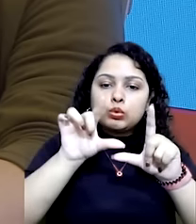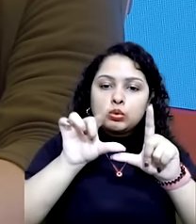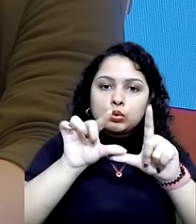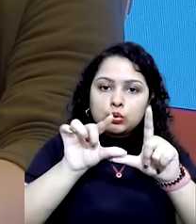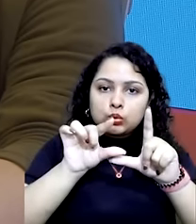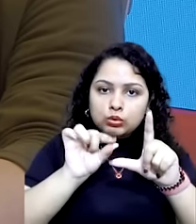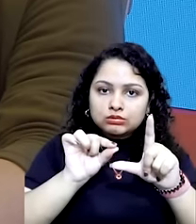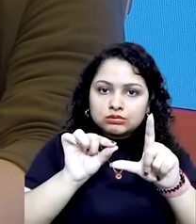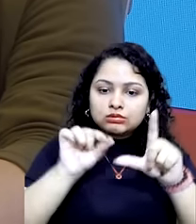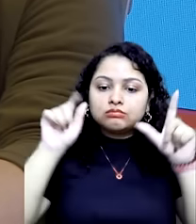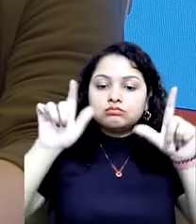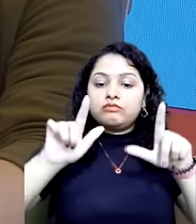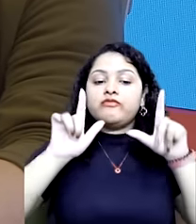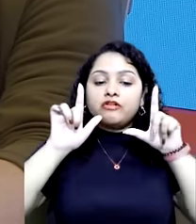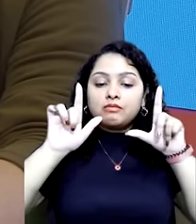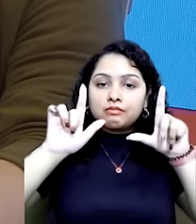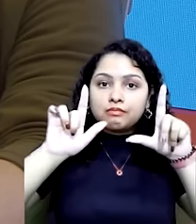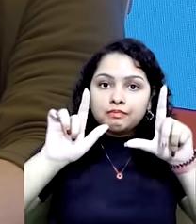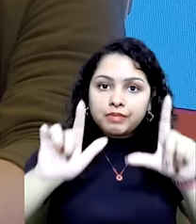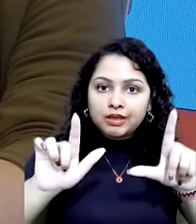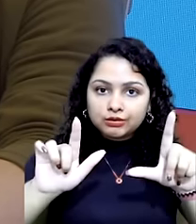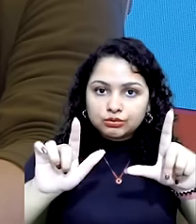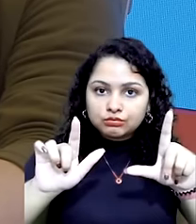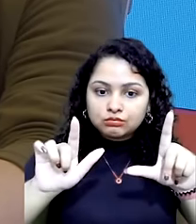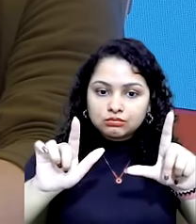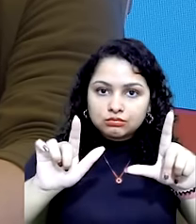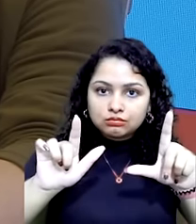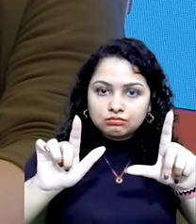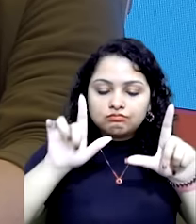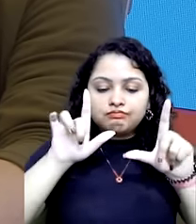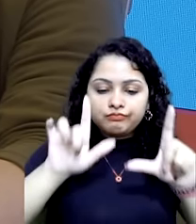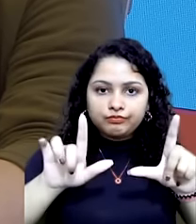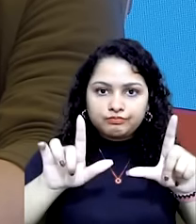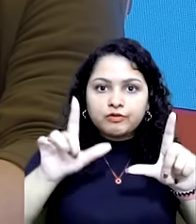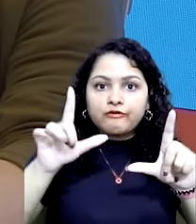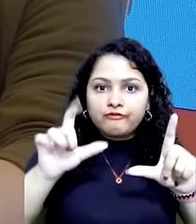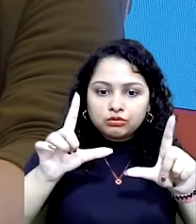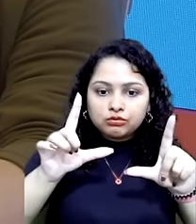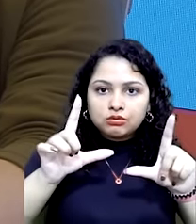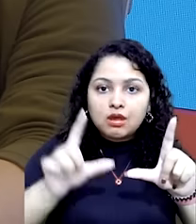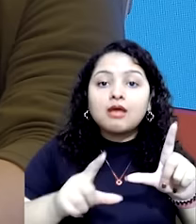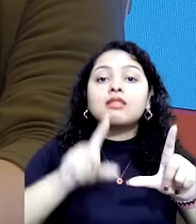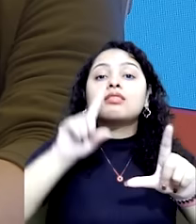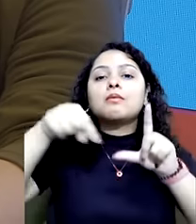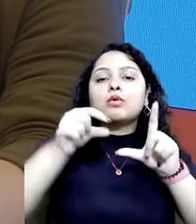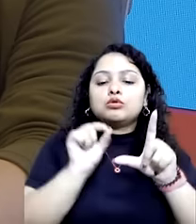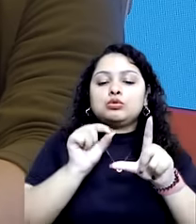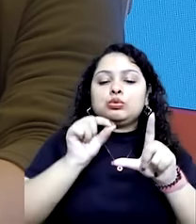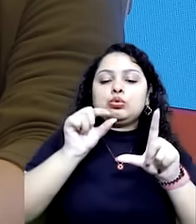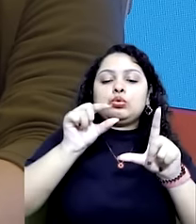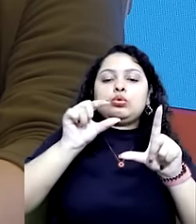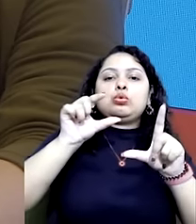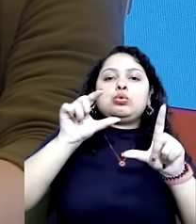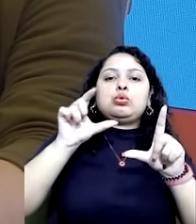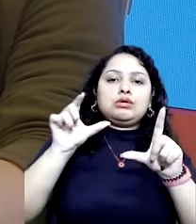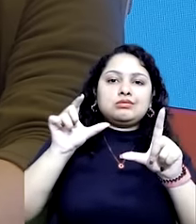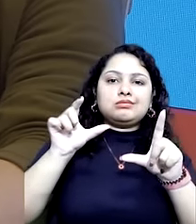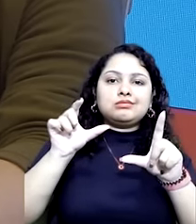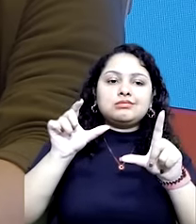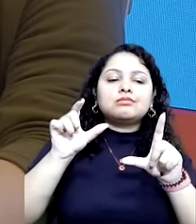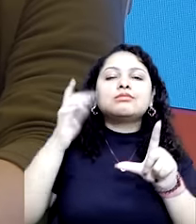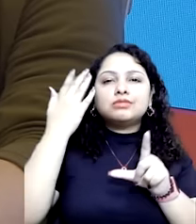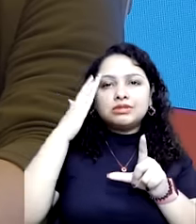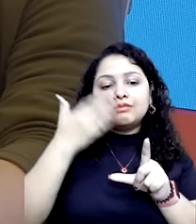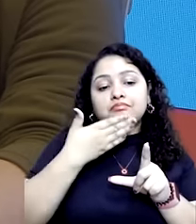depois de você né tirar a foto mas de uma maneira que você vai ver que não vai perder ali a a qualidade Então